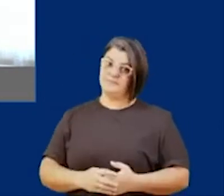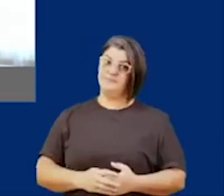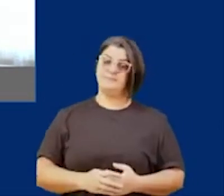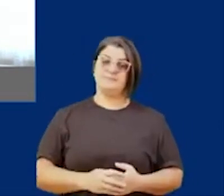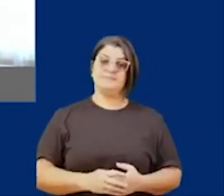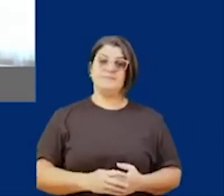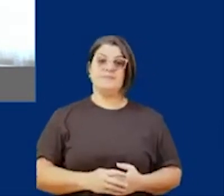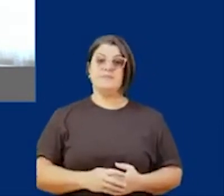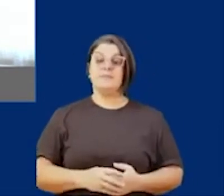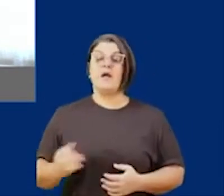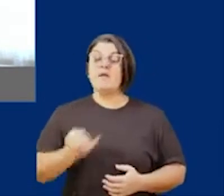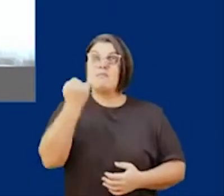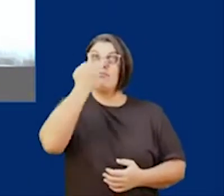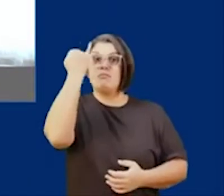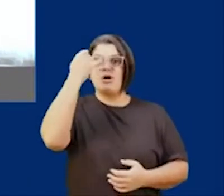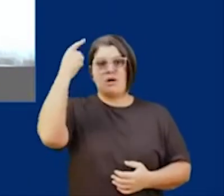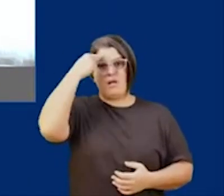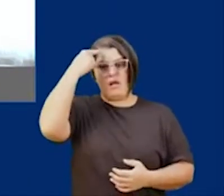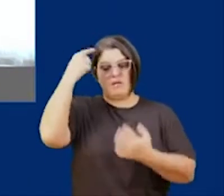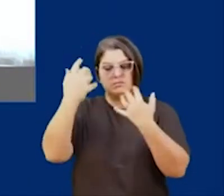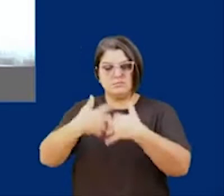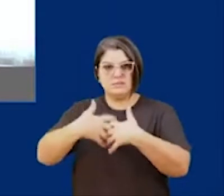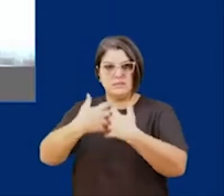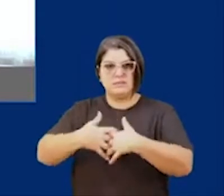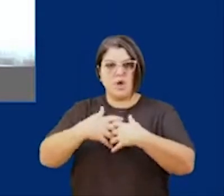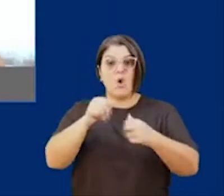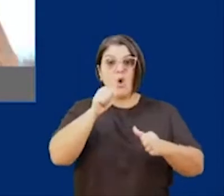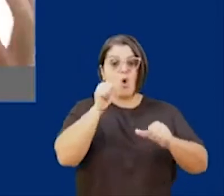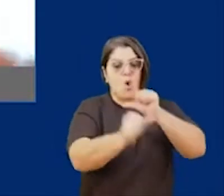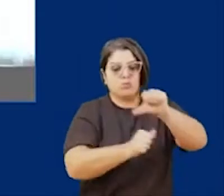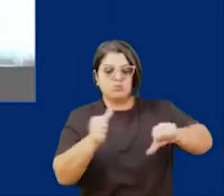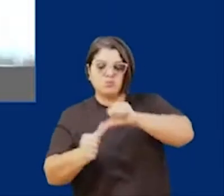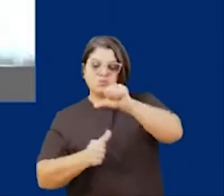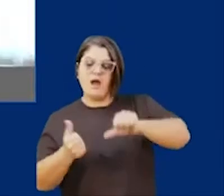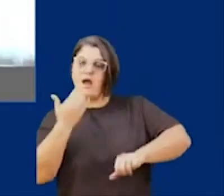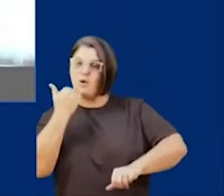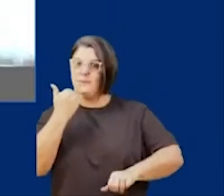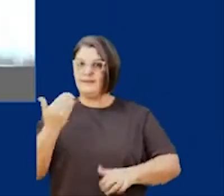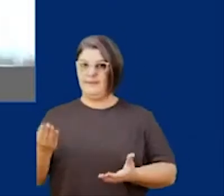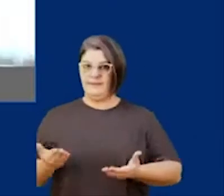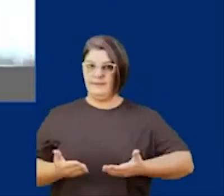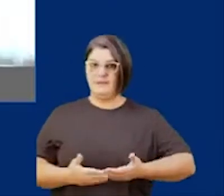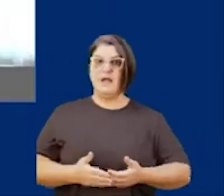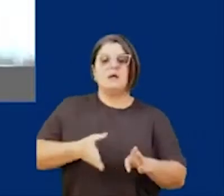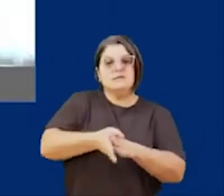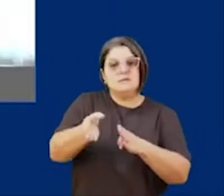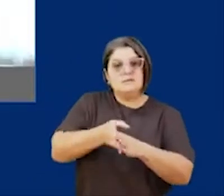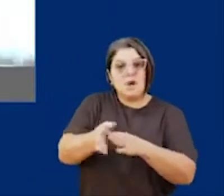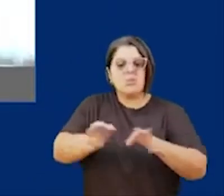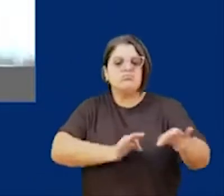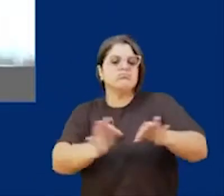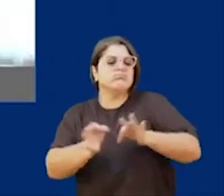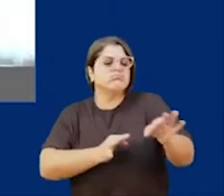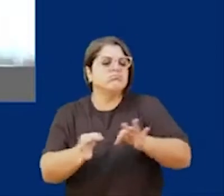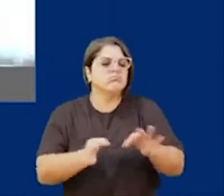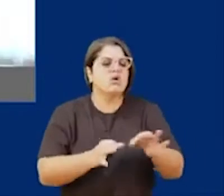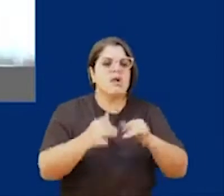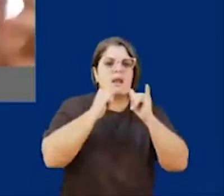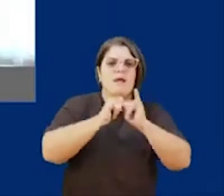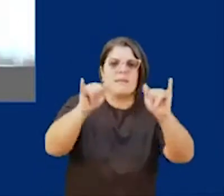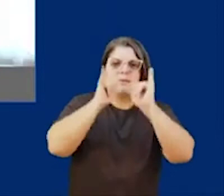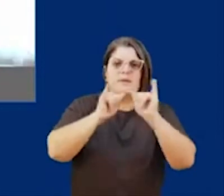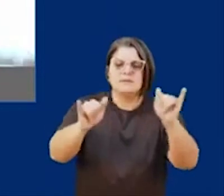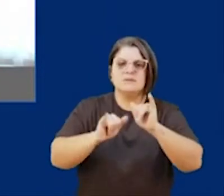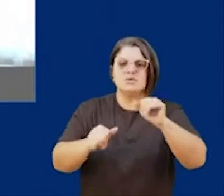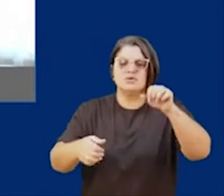ponto fundamental para a gente pensar nessa transição da alimentação. E o guia, ele organiza as principais mensagens em 12 passos. Eu vou